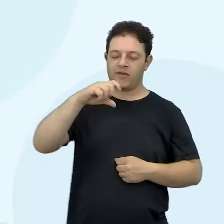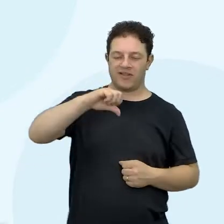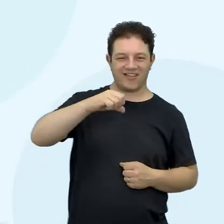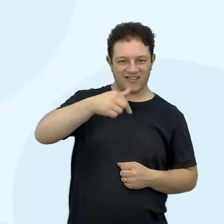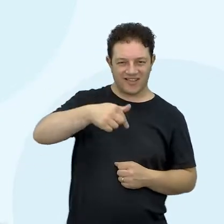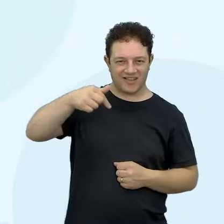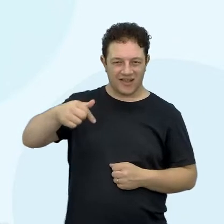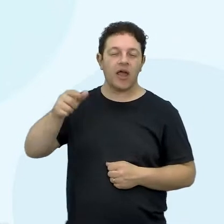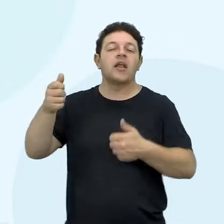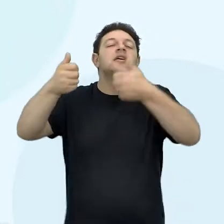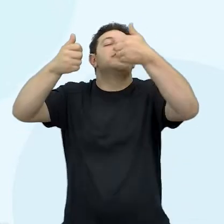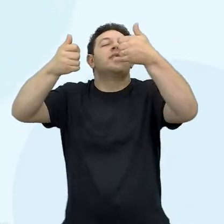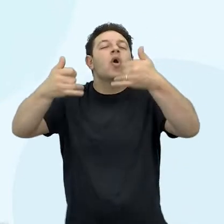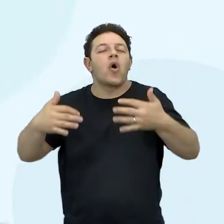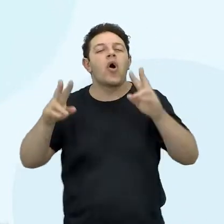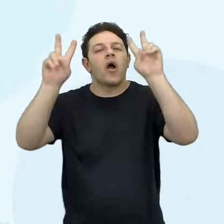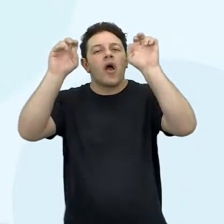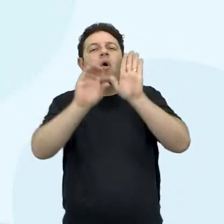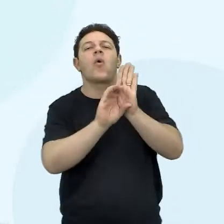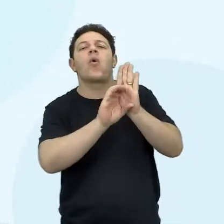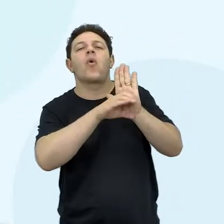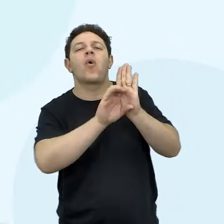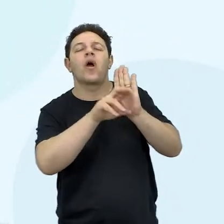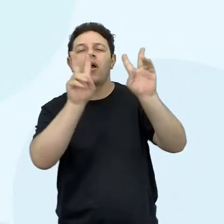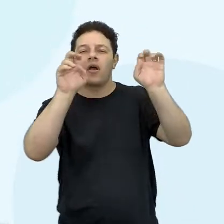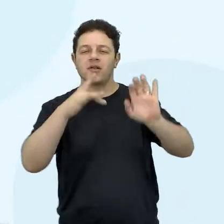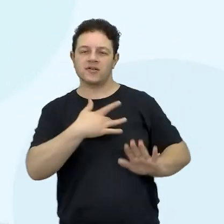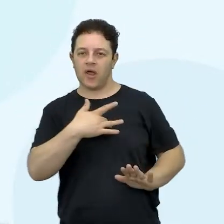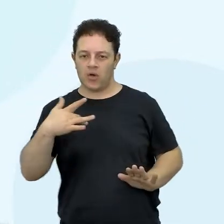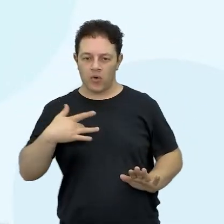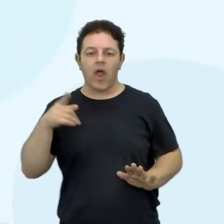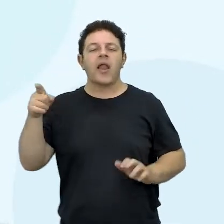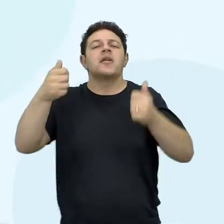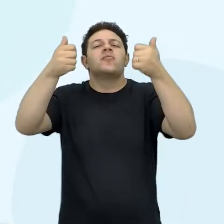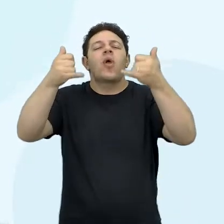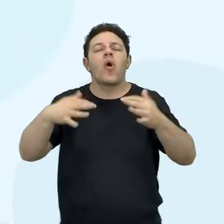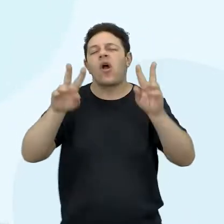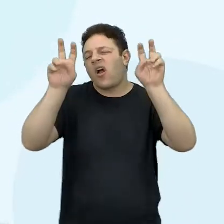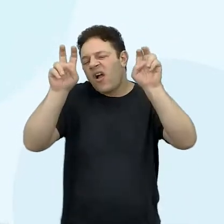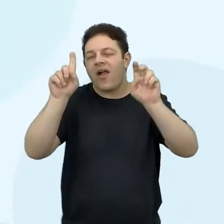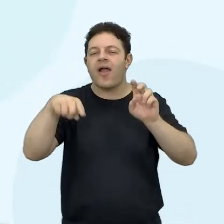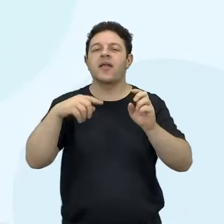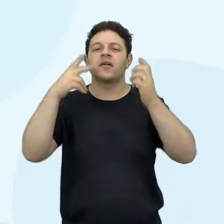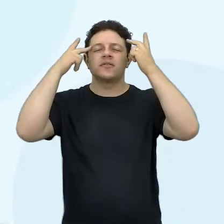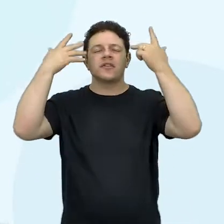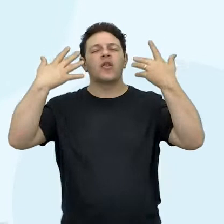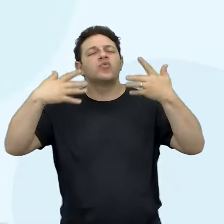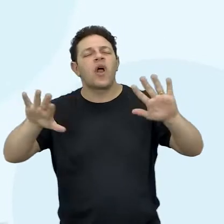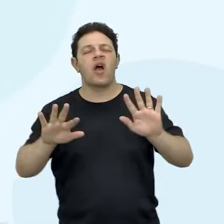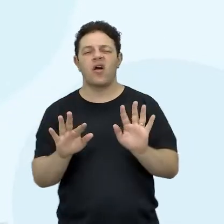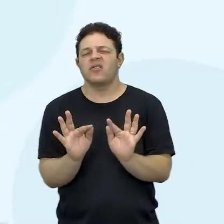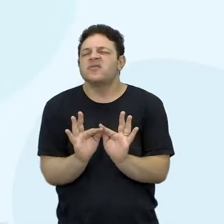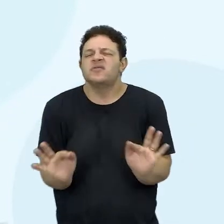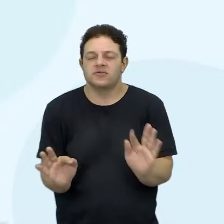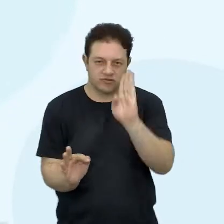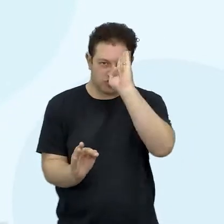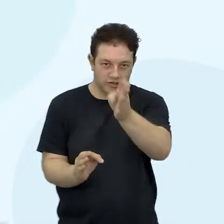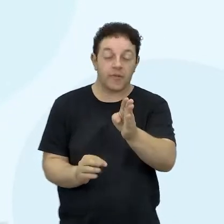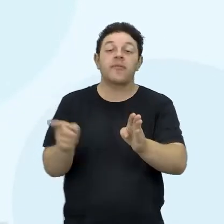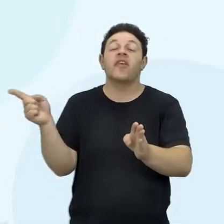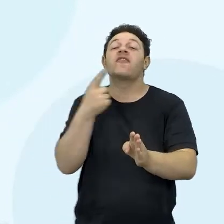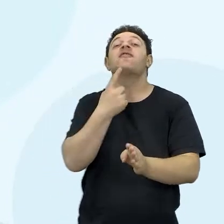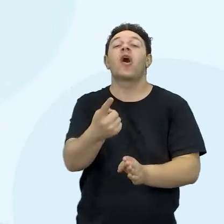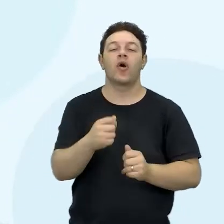uma definição mais simplista, mais naturalista, dizendo apenas que